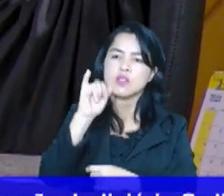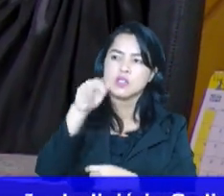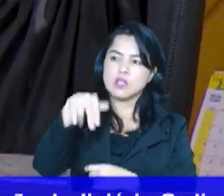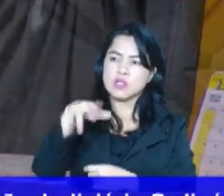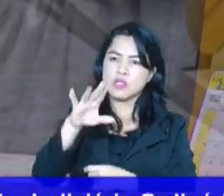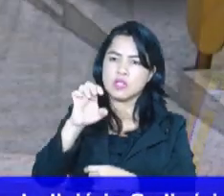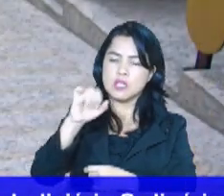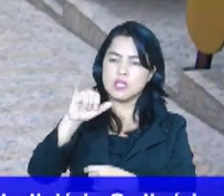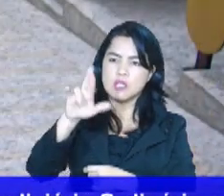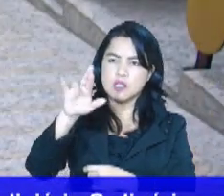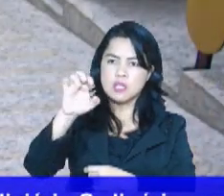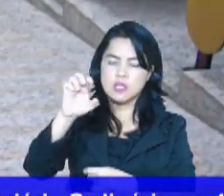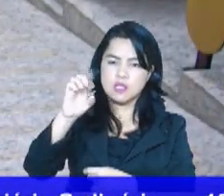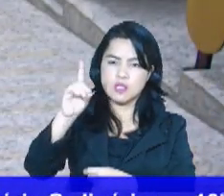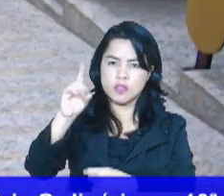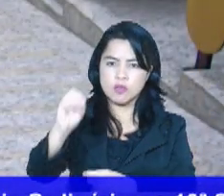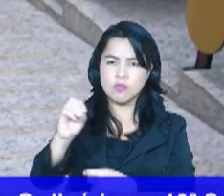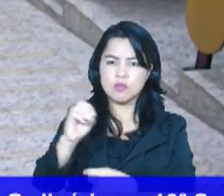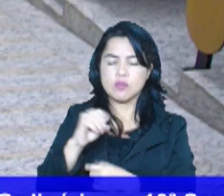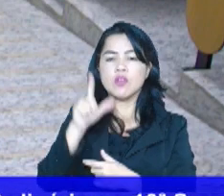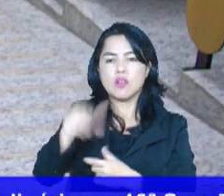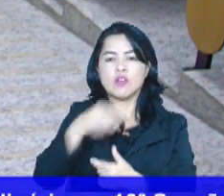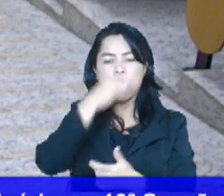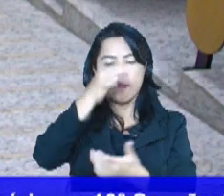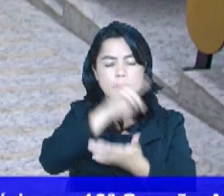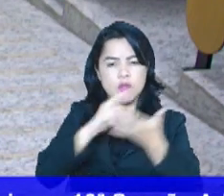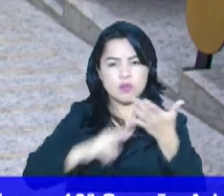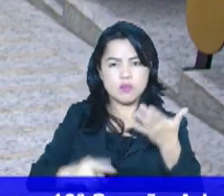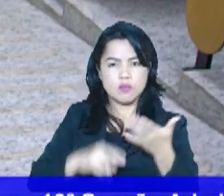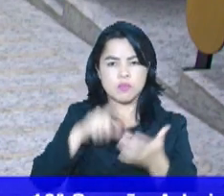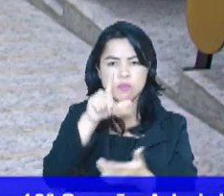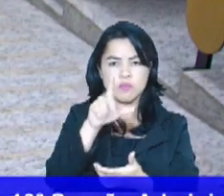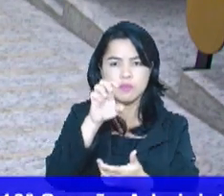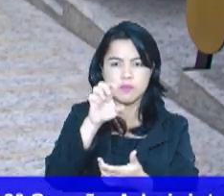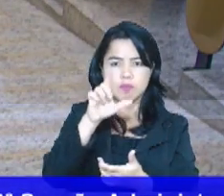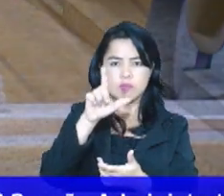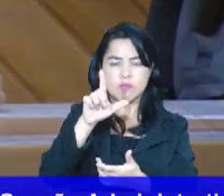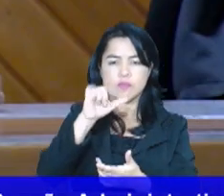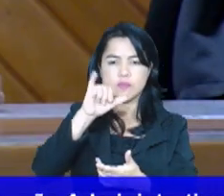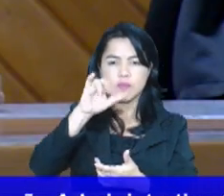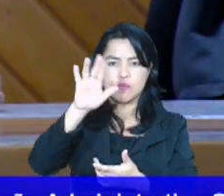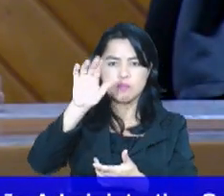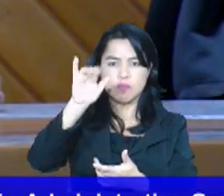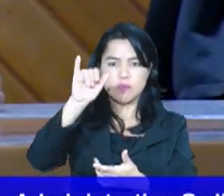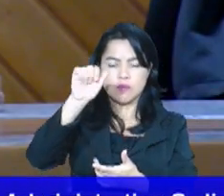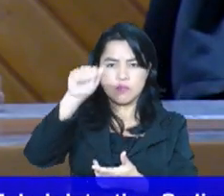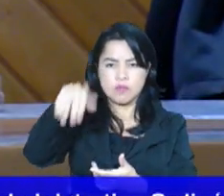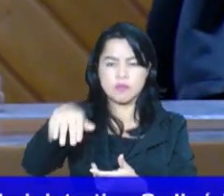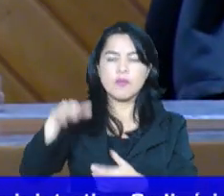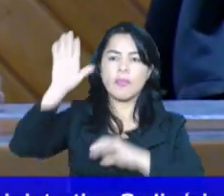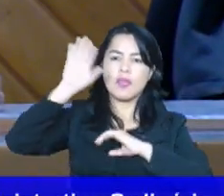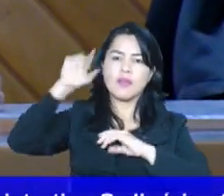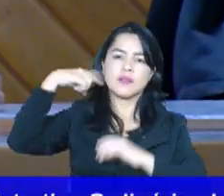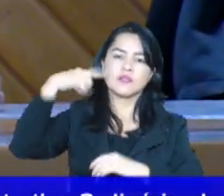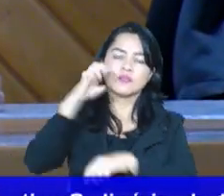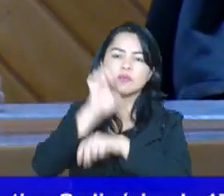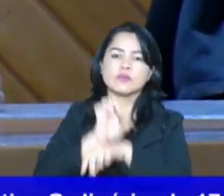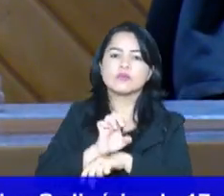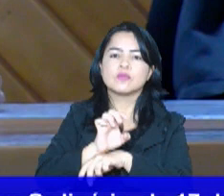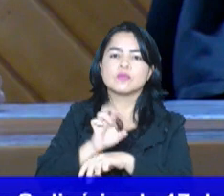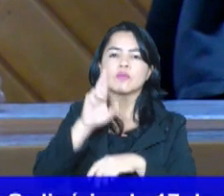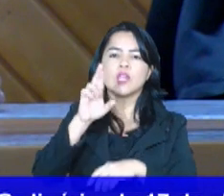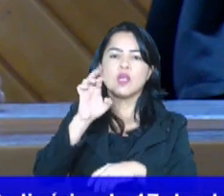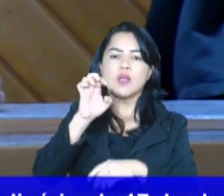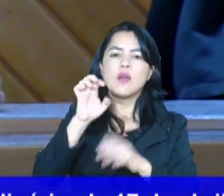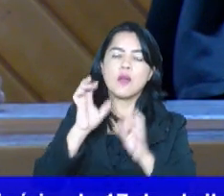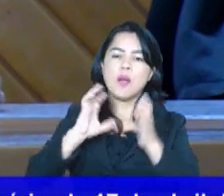com a palavra. Trata-se de prestação de contas de Lelian Figueiredo Vieira, candidata a cargo de deputado estadual pelo